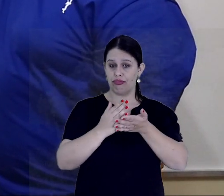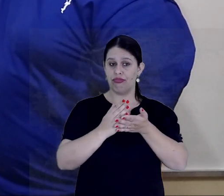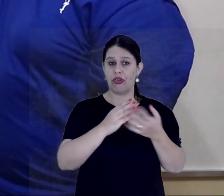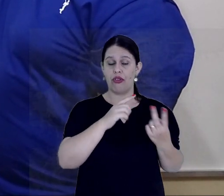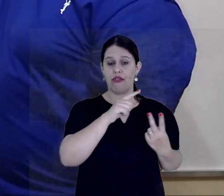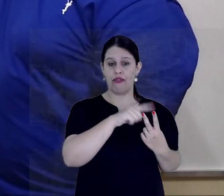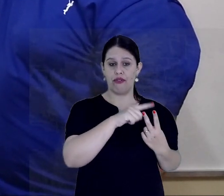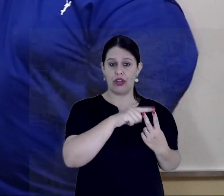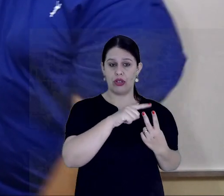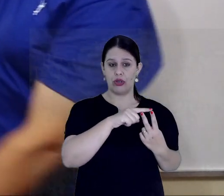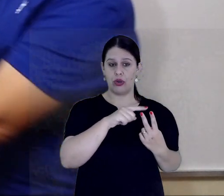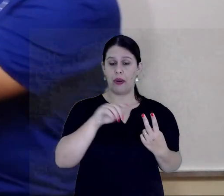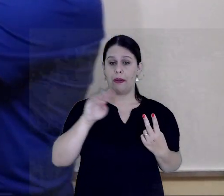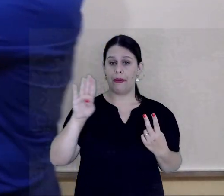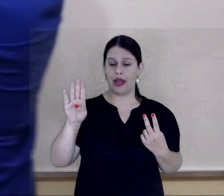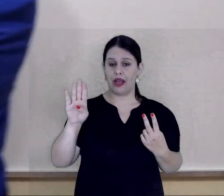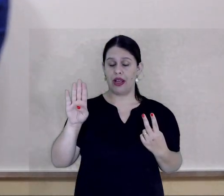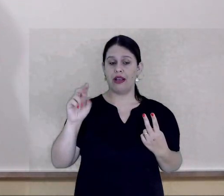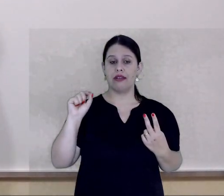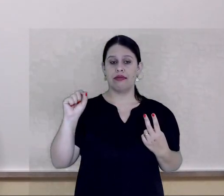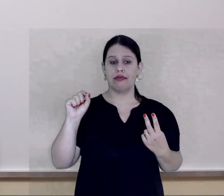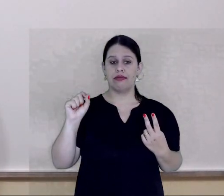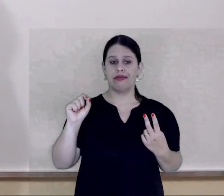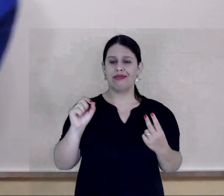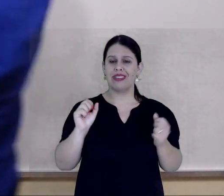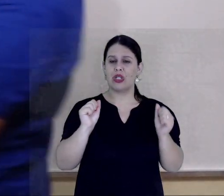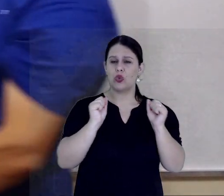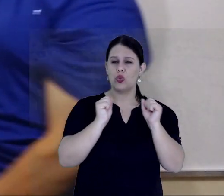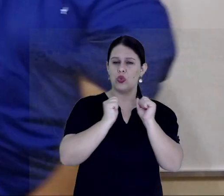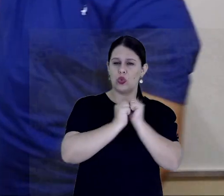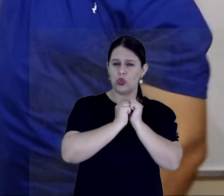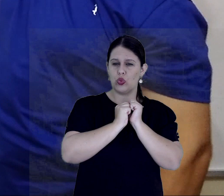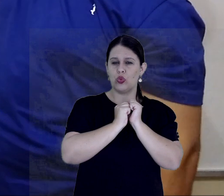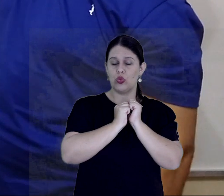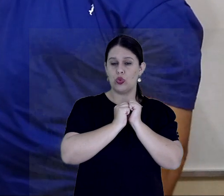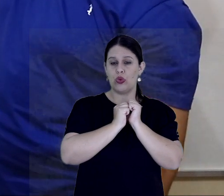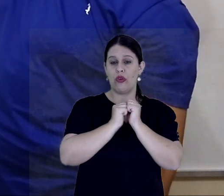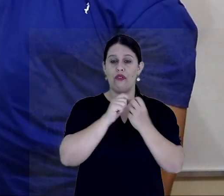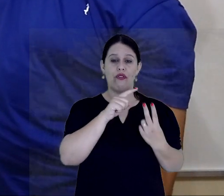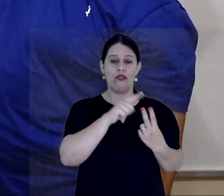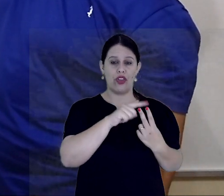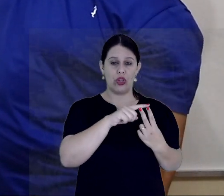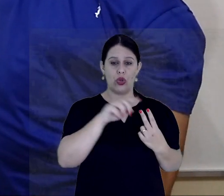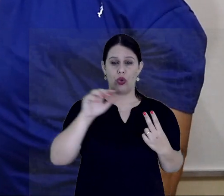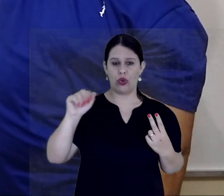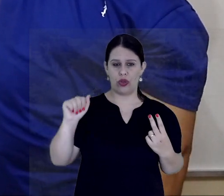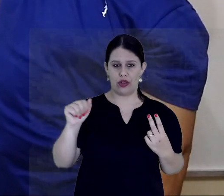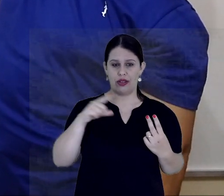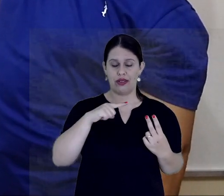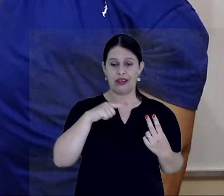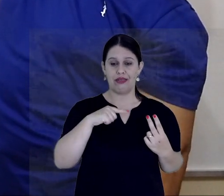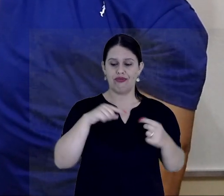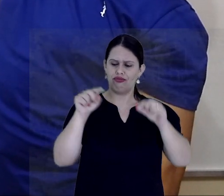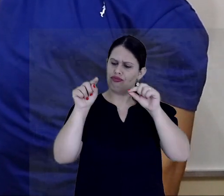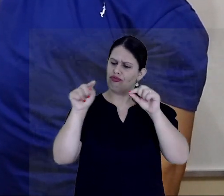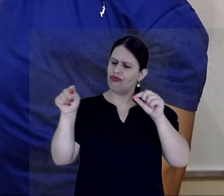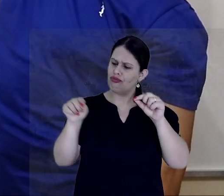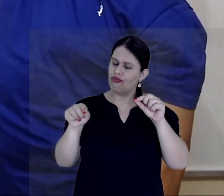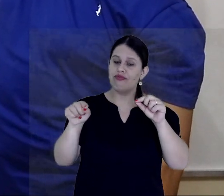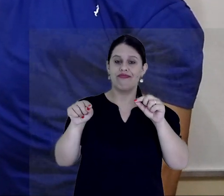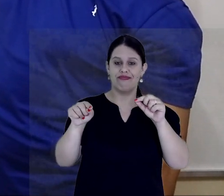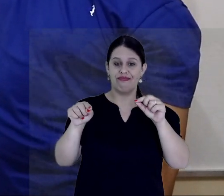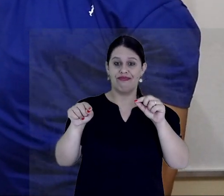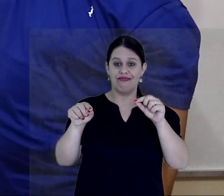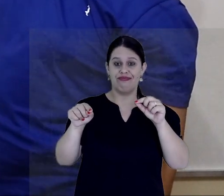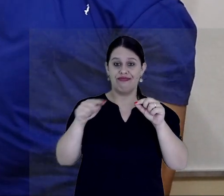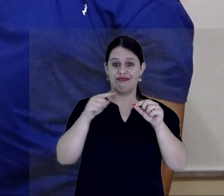origem do vetor B, ao invés de estar junto com a origem do vetor A, está na